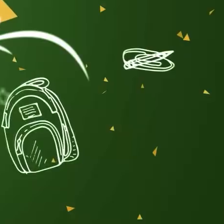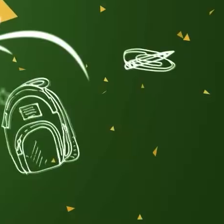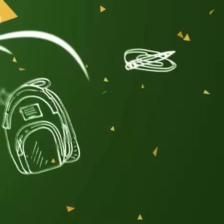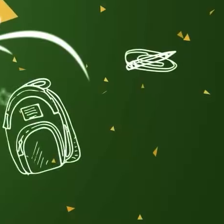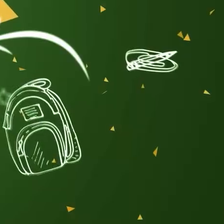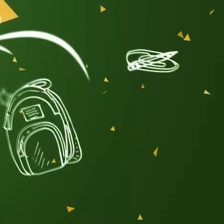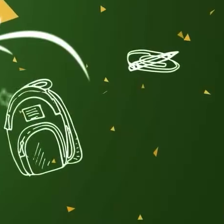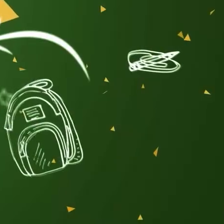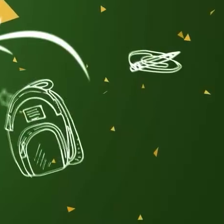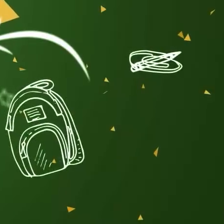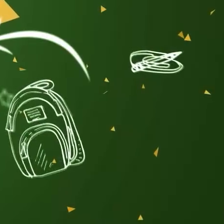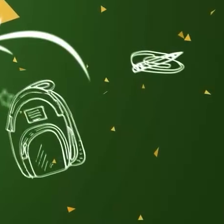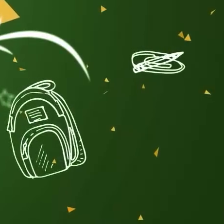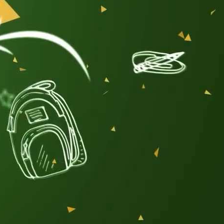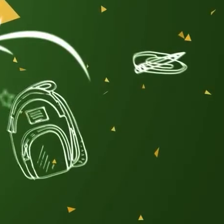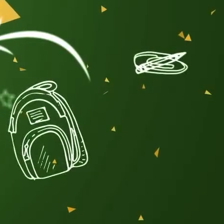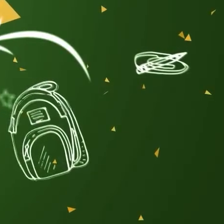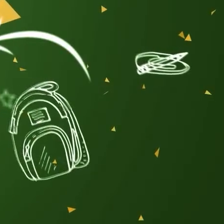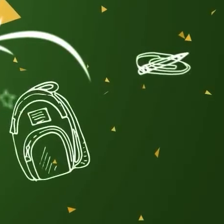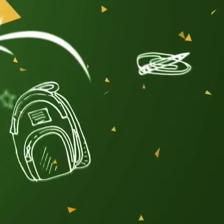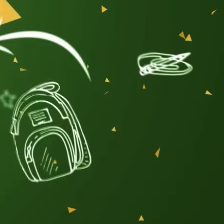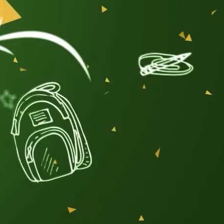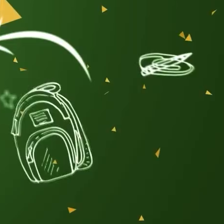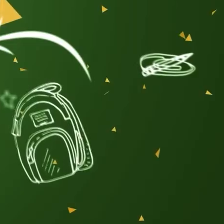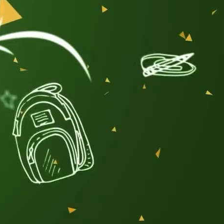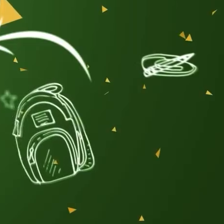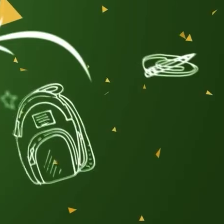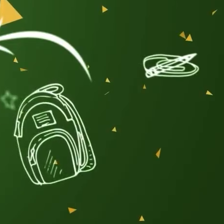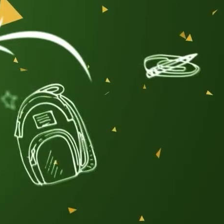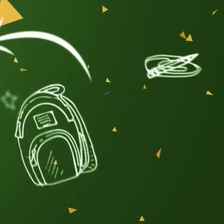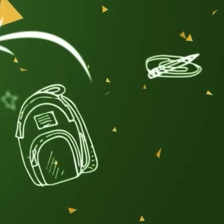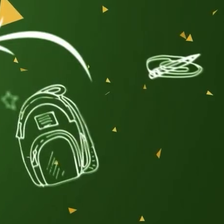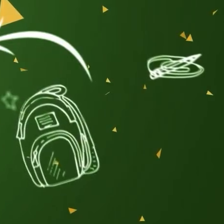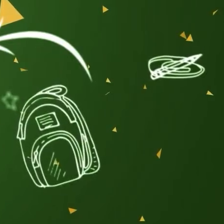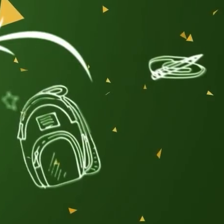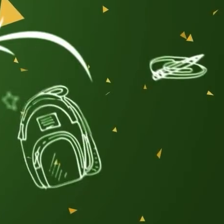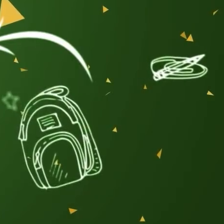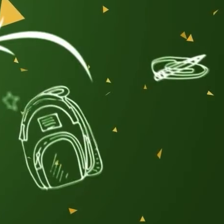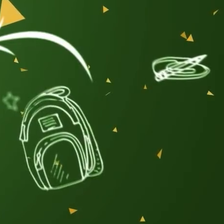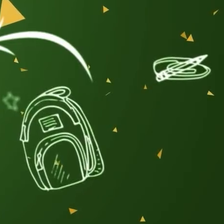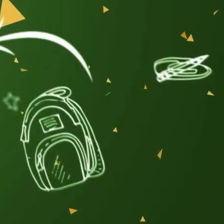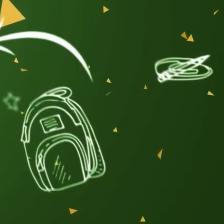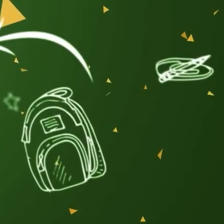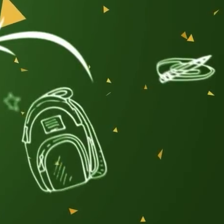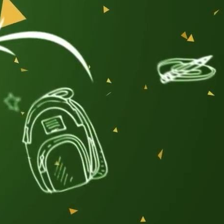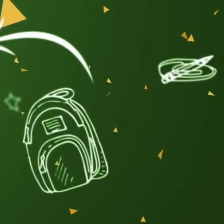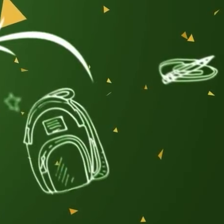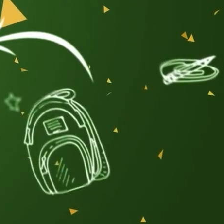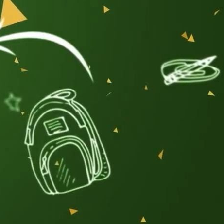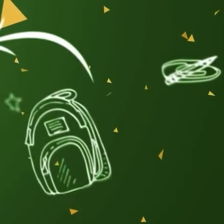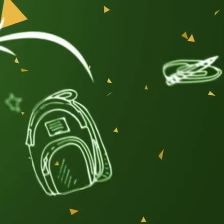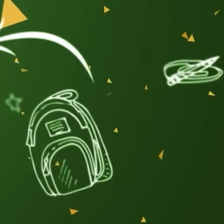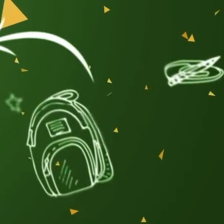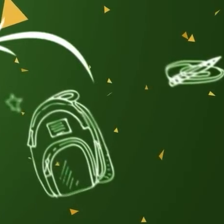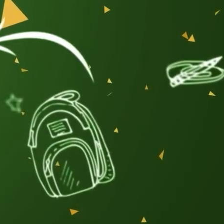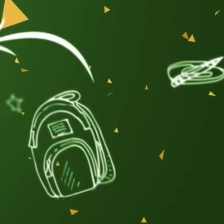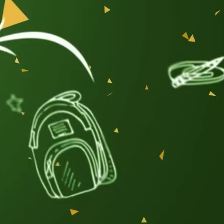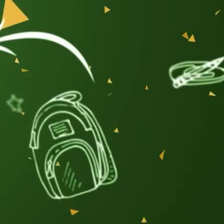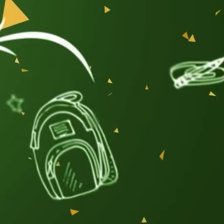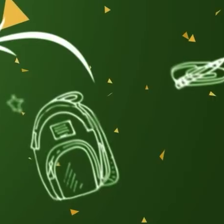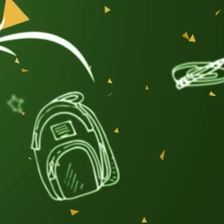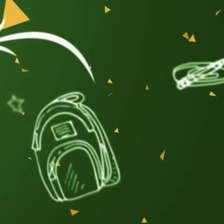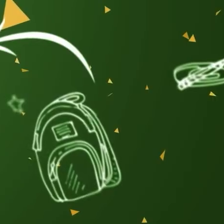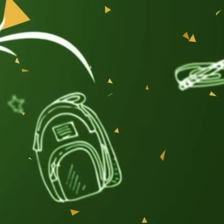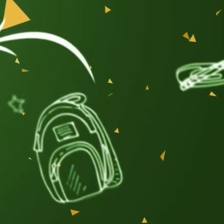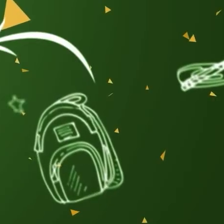E aí, viu? Acompanhou tudo? Gostou? Não gostou? Gostou mais ou